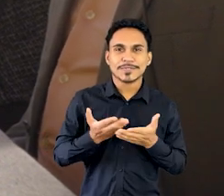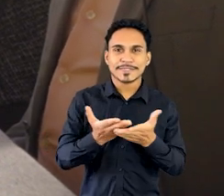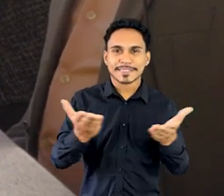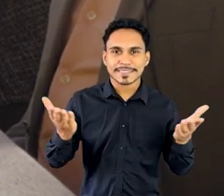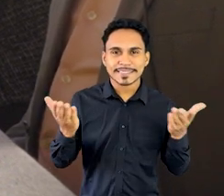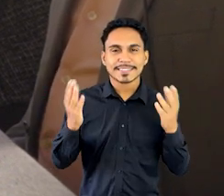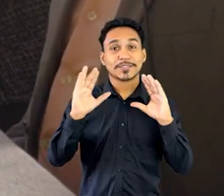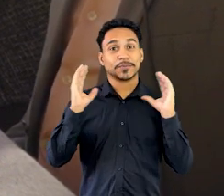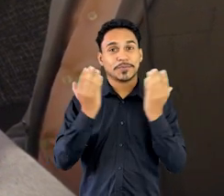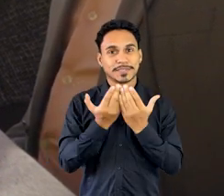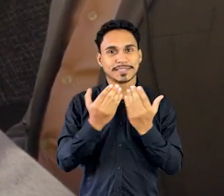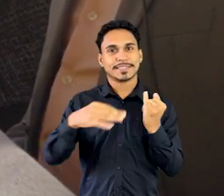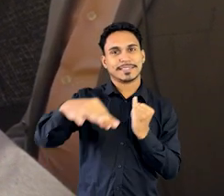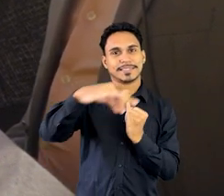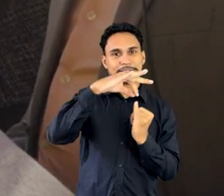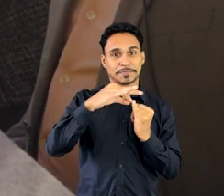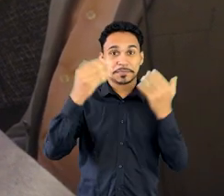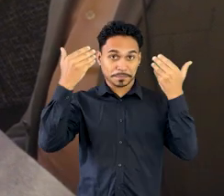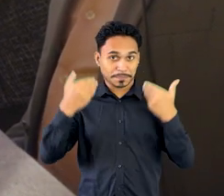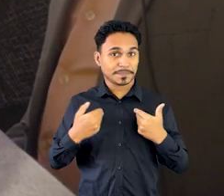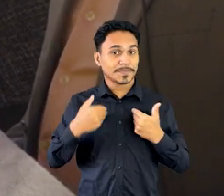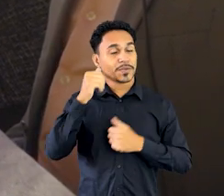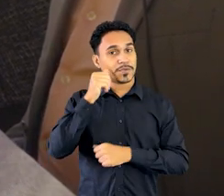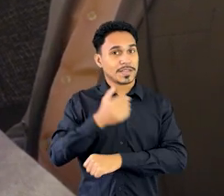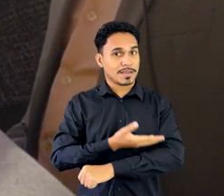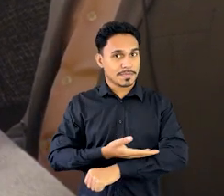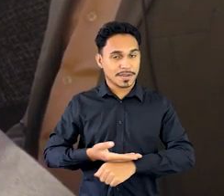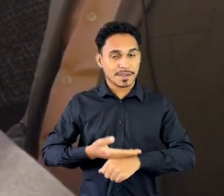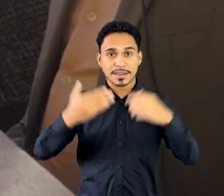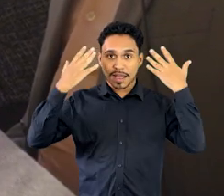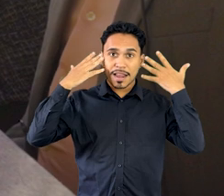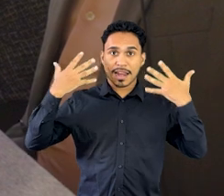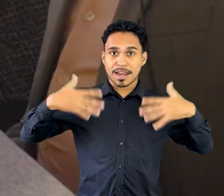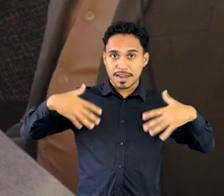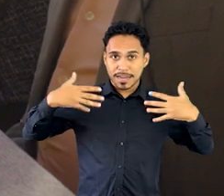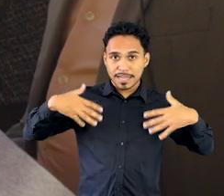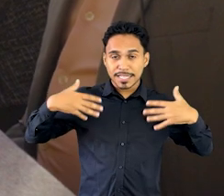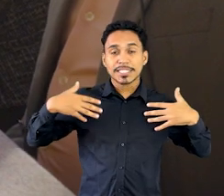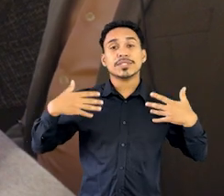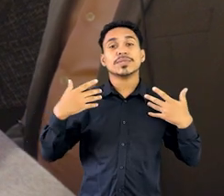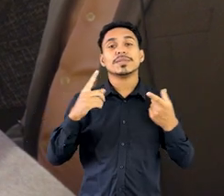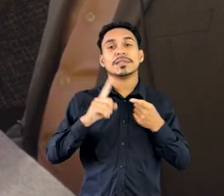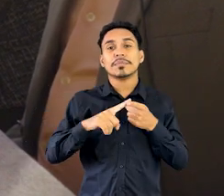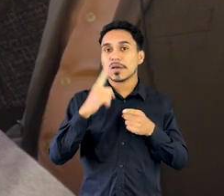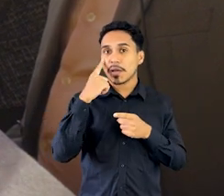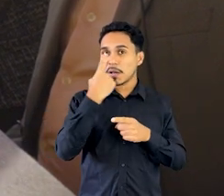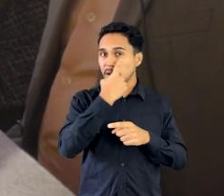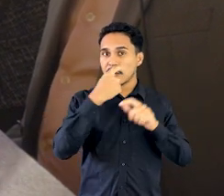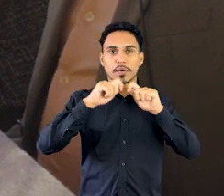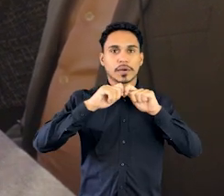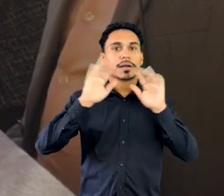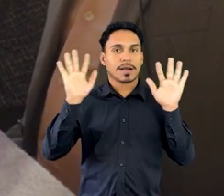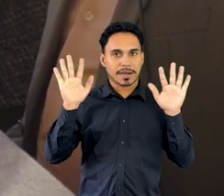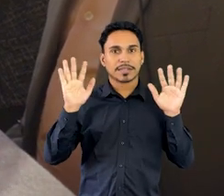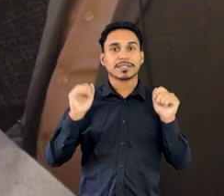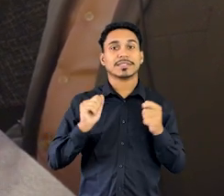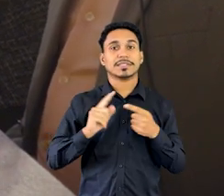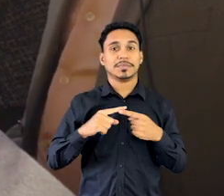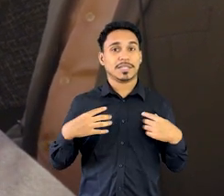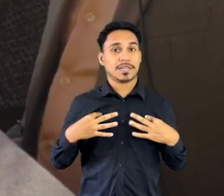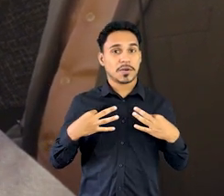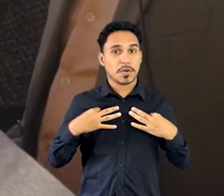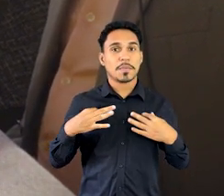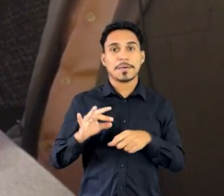sou uma mulher branca de cabelos lisos castanhos de olhos claros estou trajando uma roupa preta com um